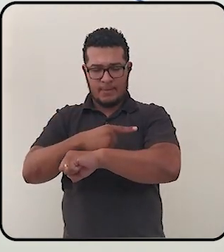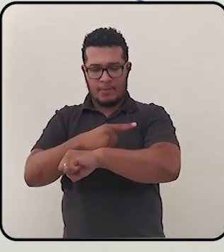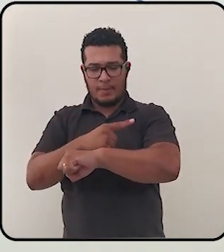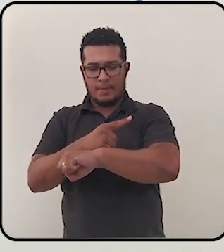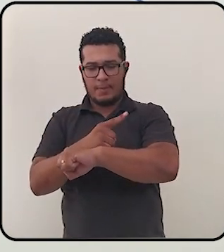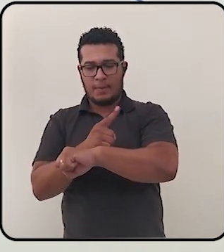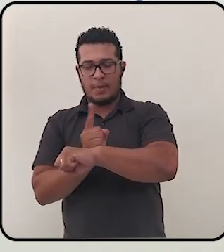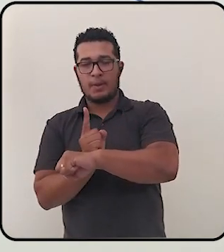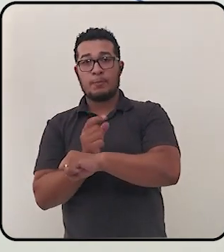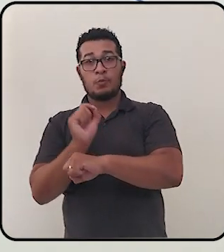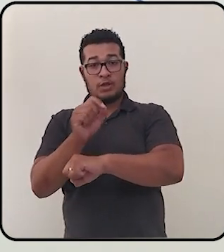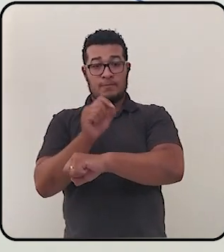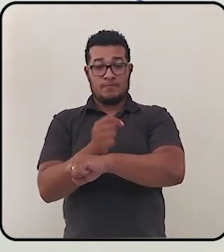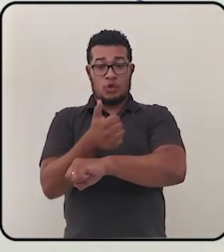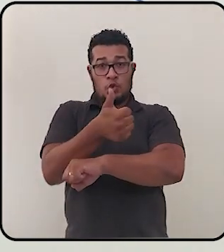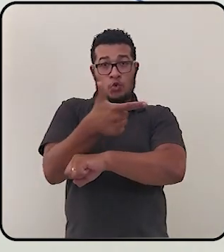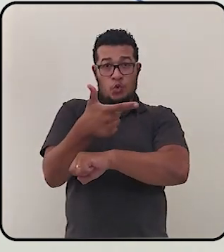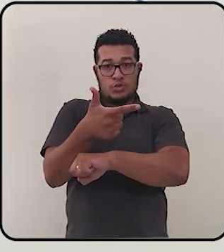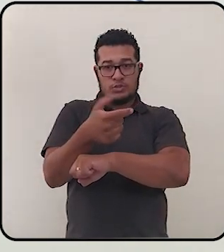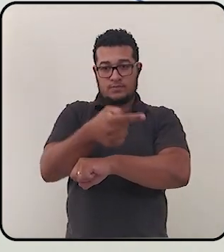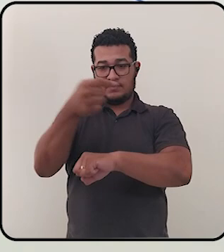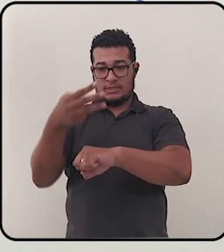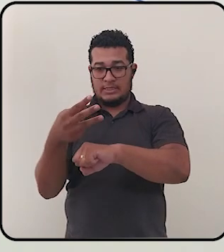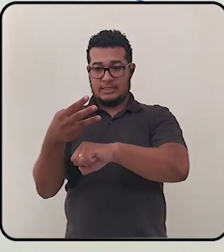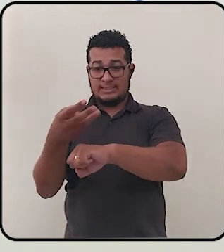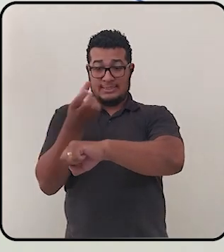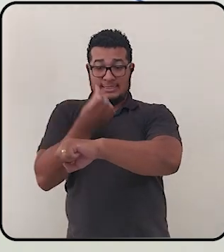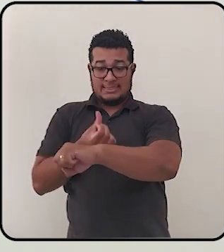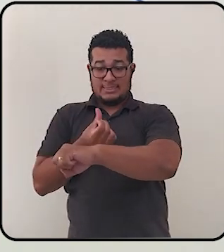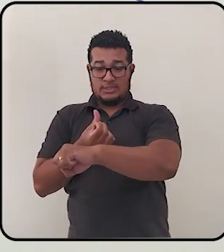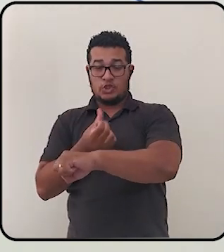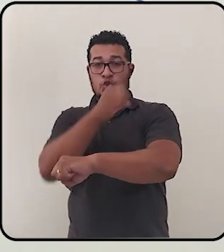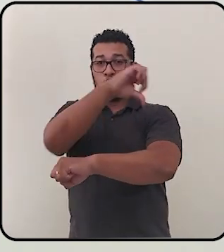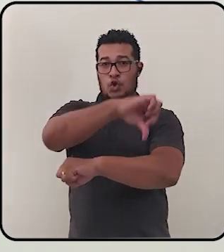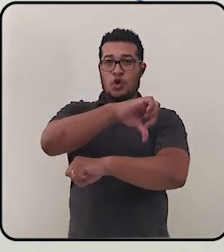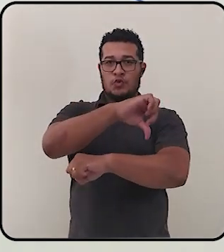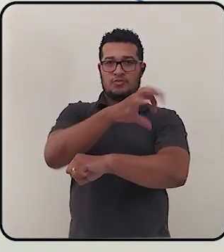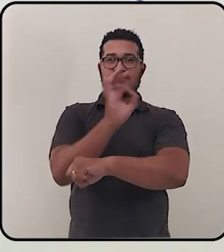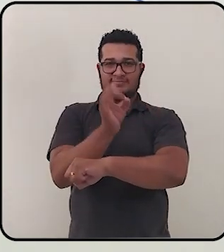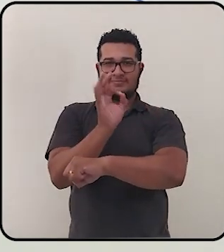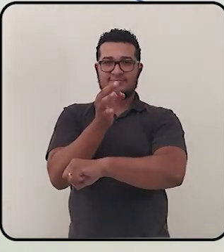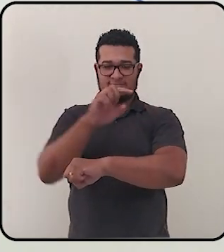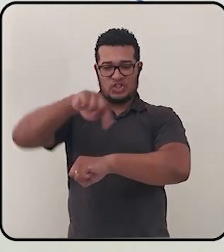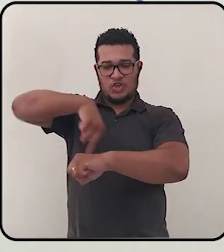analógico, 12, 3, 6, 9.